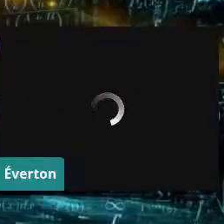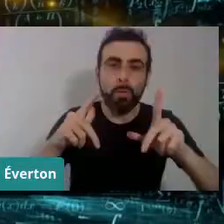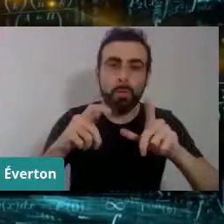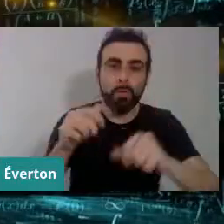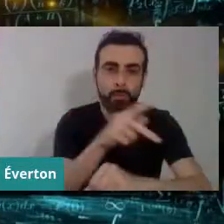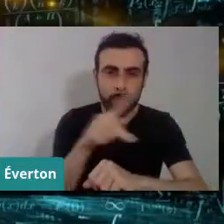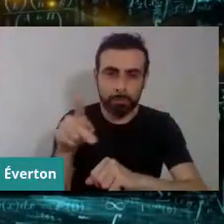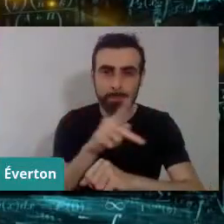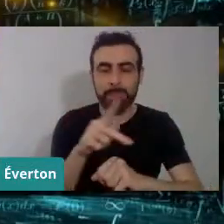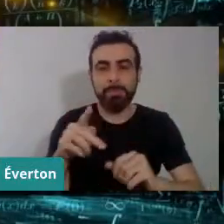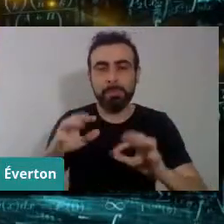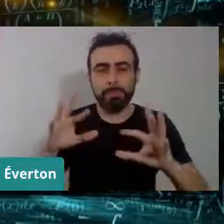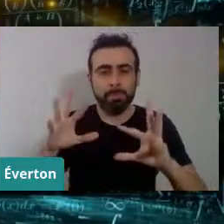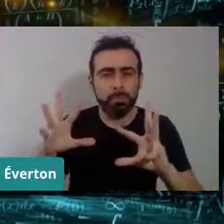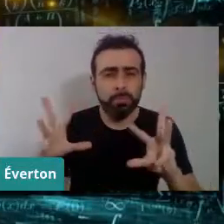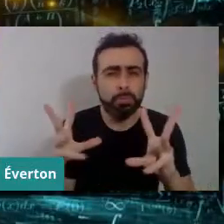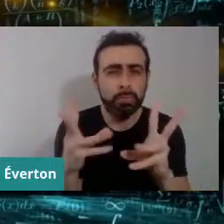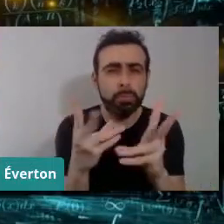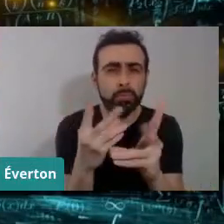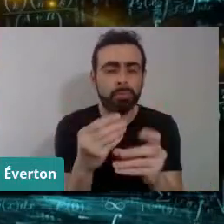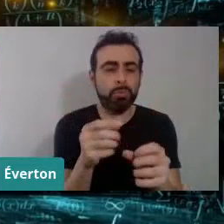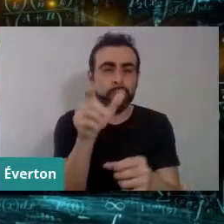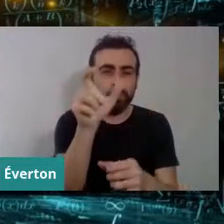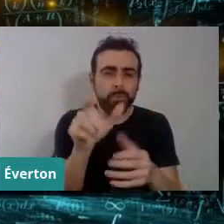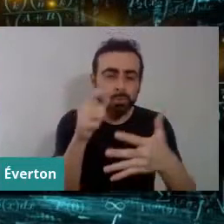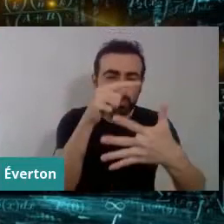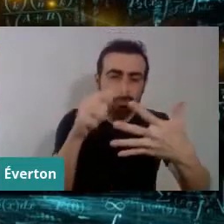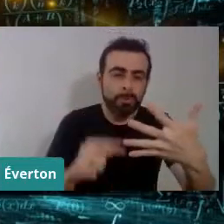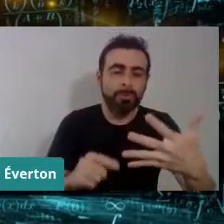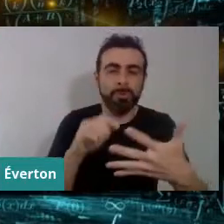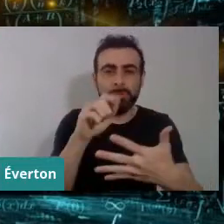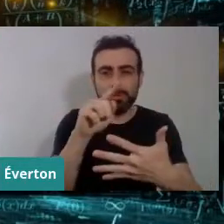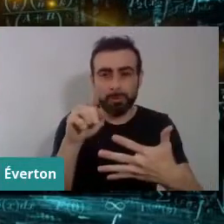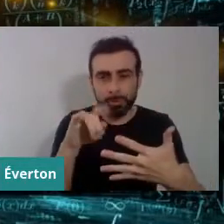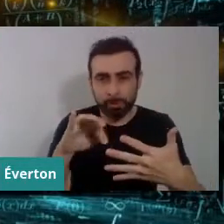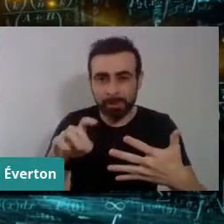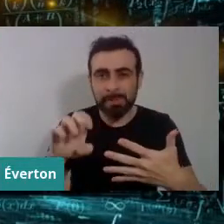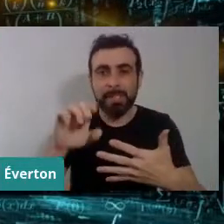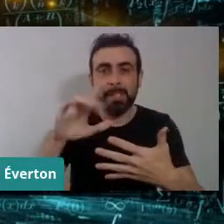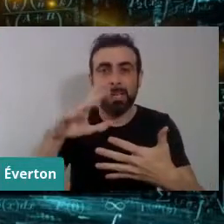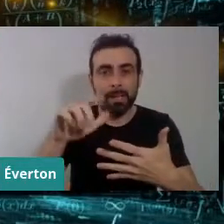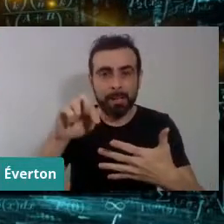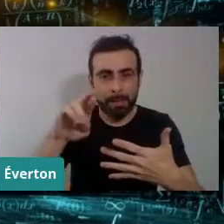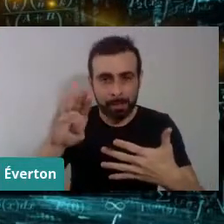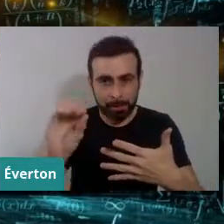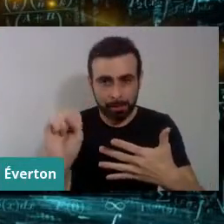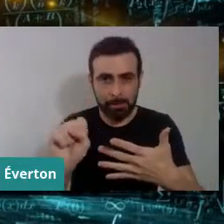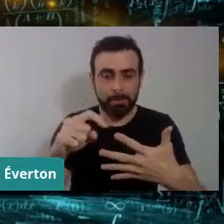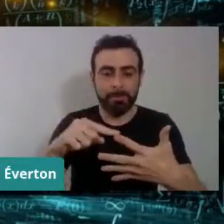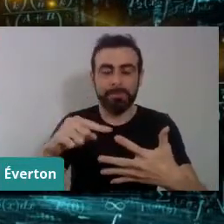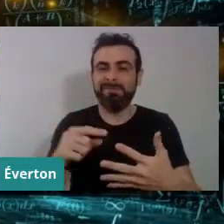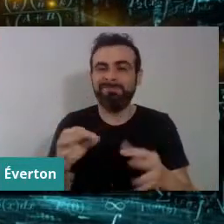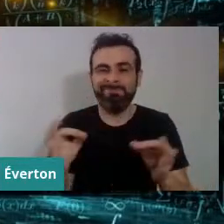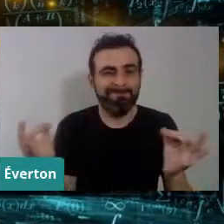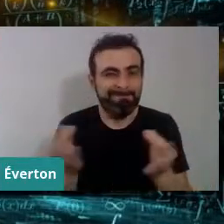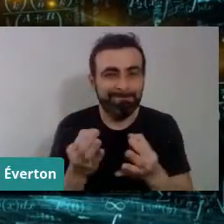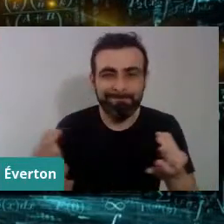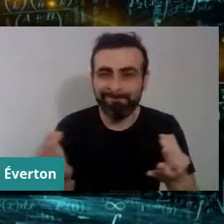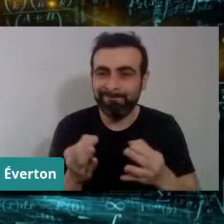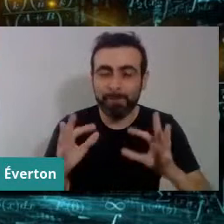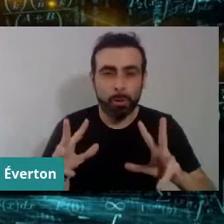agradecer o professor José Carlos pela brilhante condução dessa noite, essa noite tão